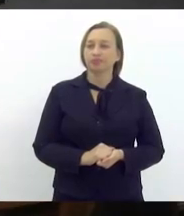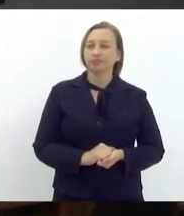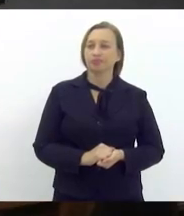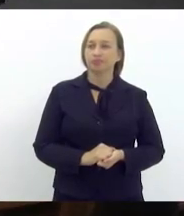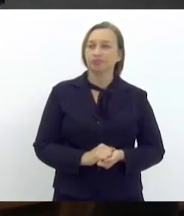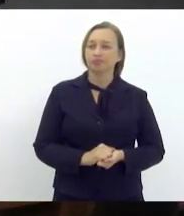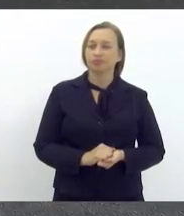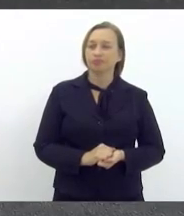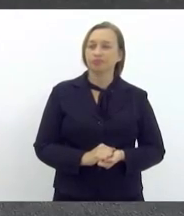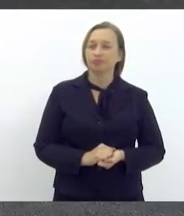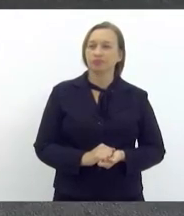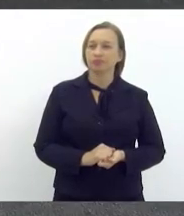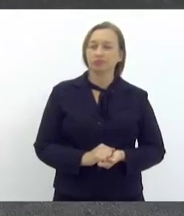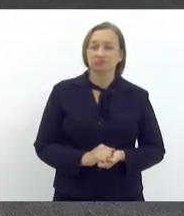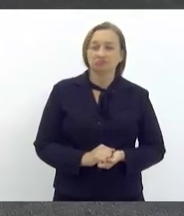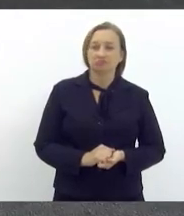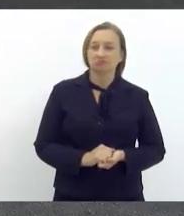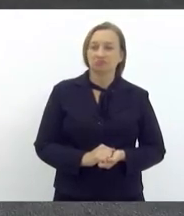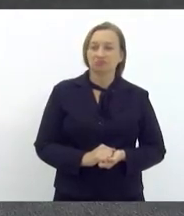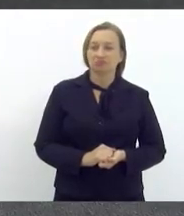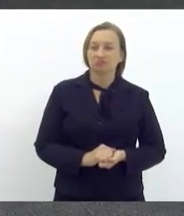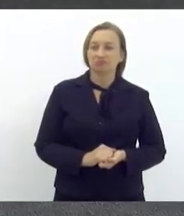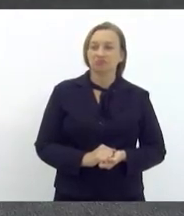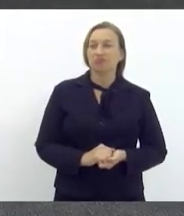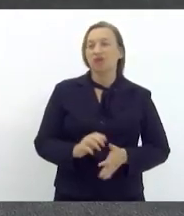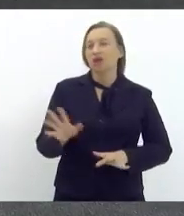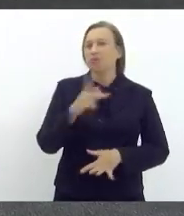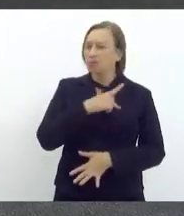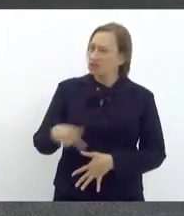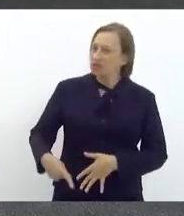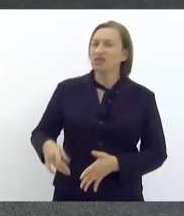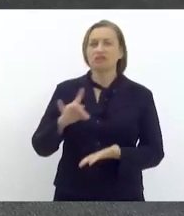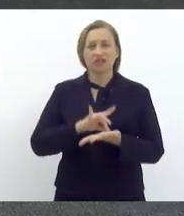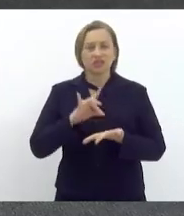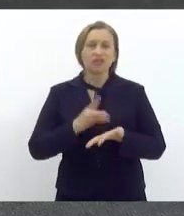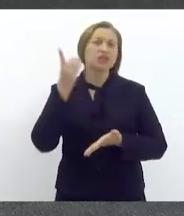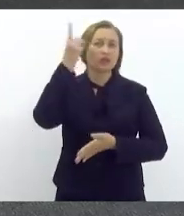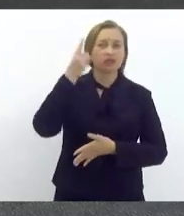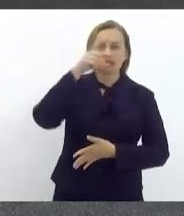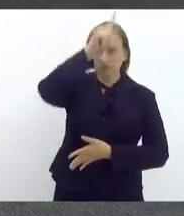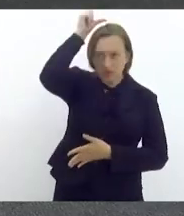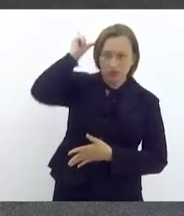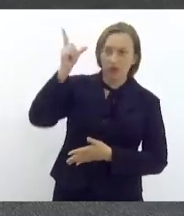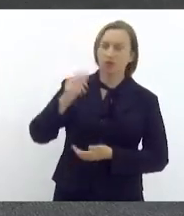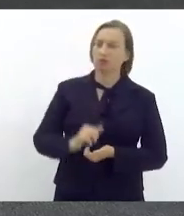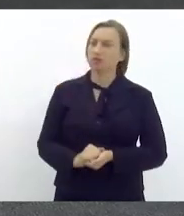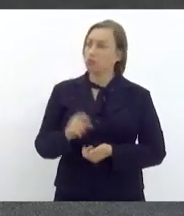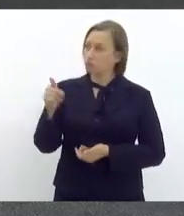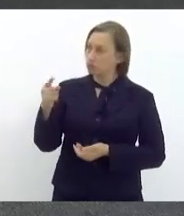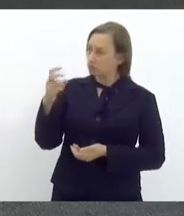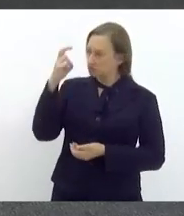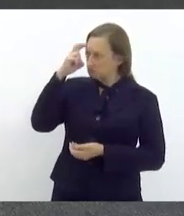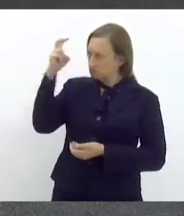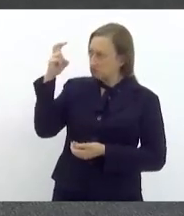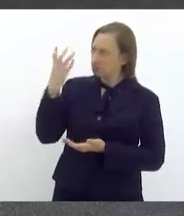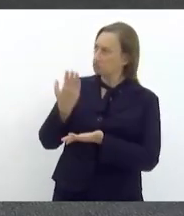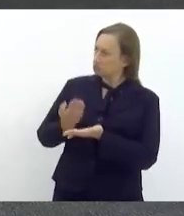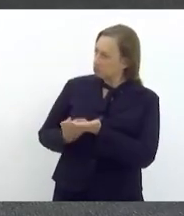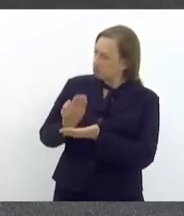só fazer uma parte rápida presidente realmente deputado Luz Paulo vossa excelência não é à toa que é um estudioso eu